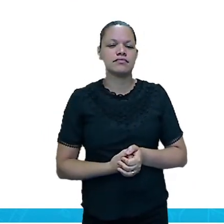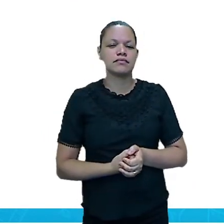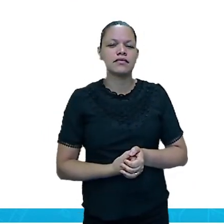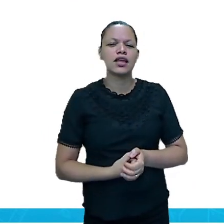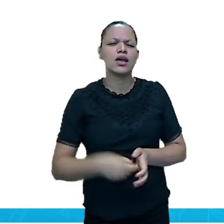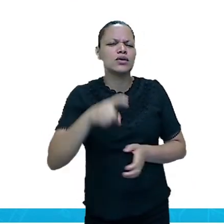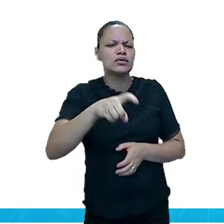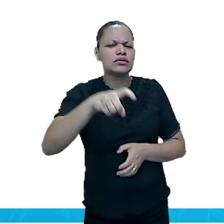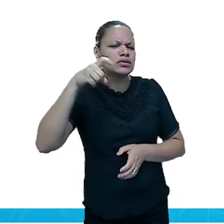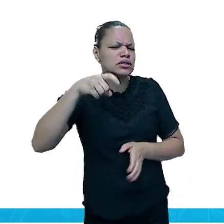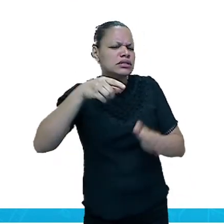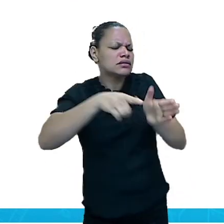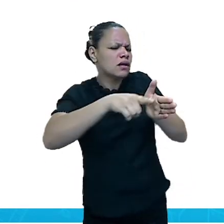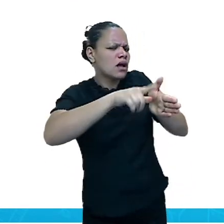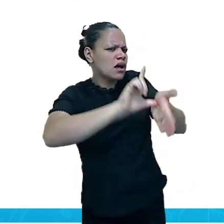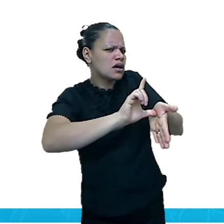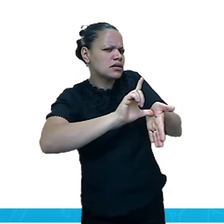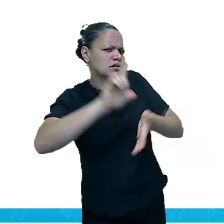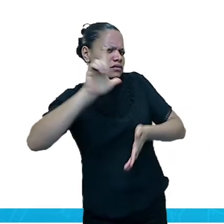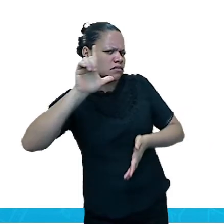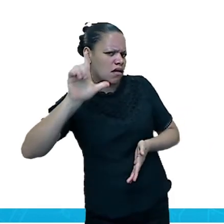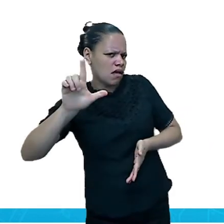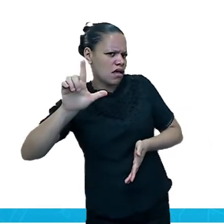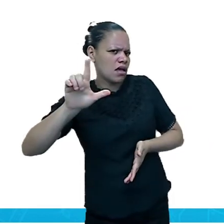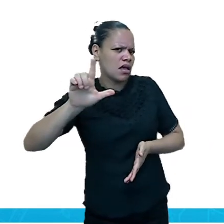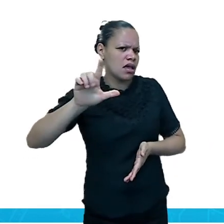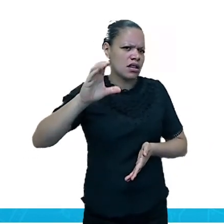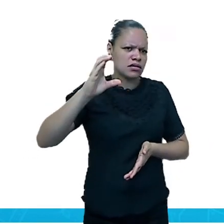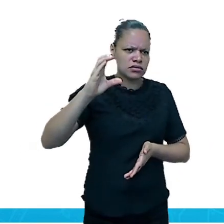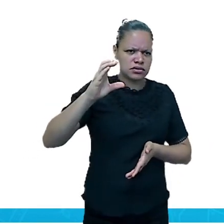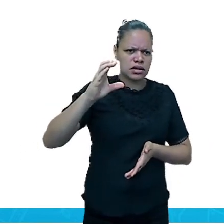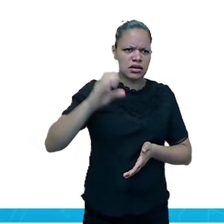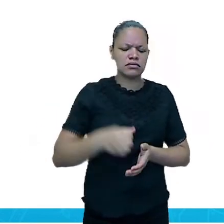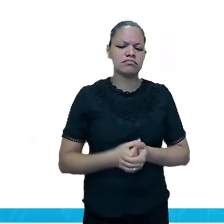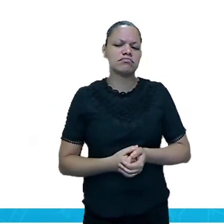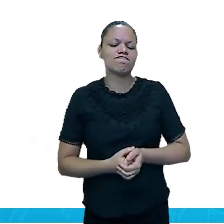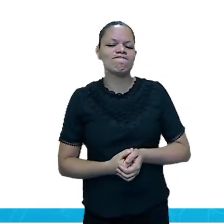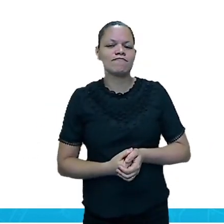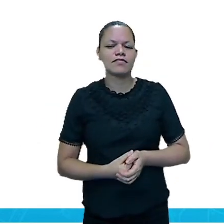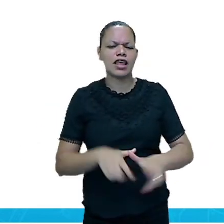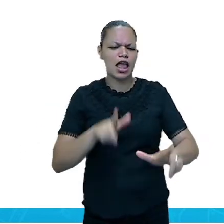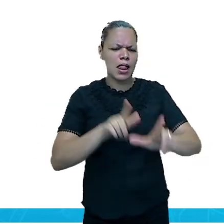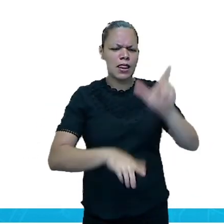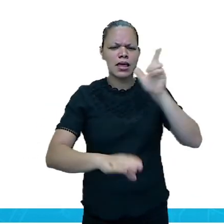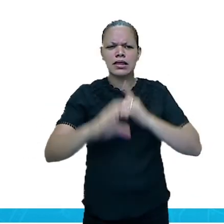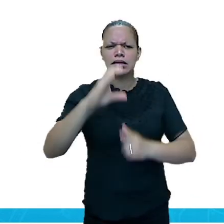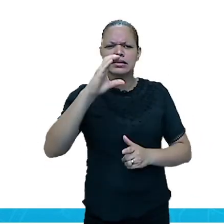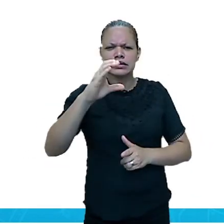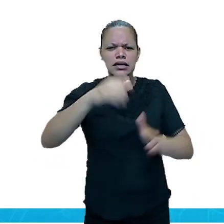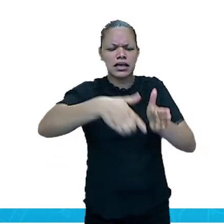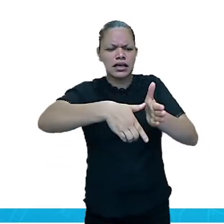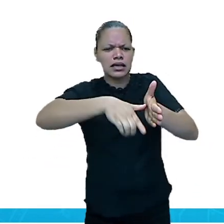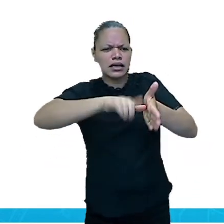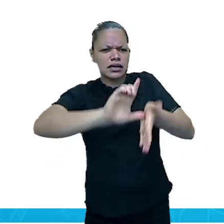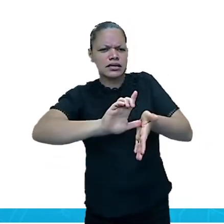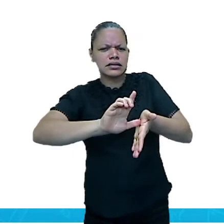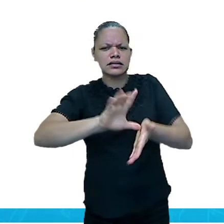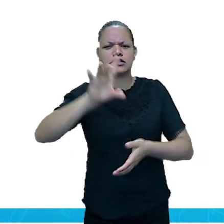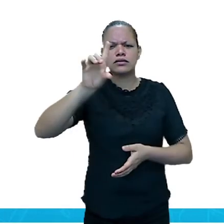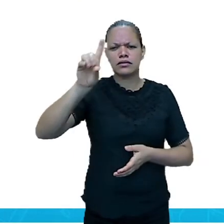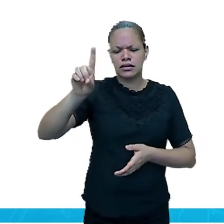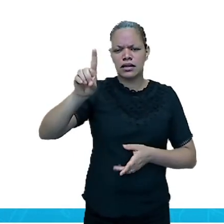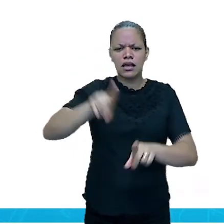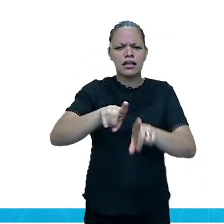letra C. E a letra C vai aparecer sempre antes ou da letra D ou da letra